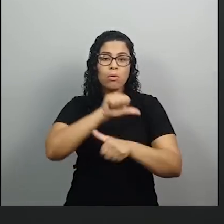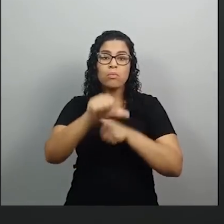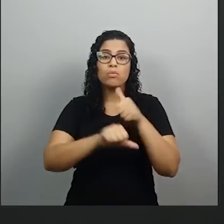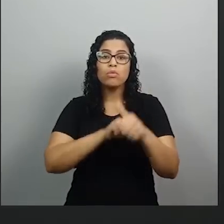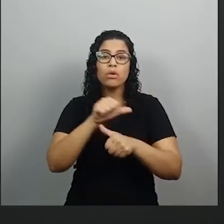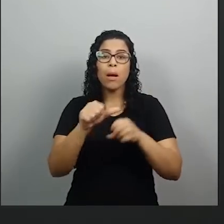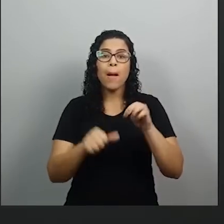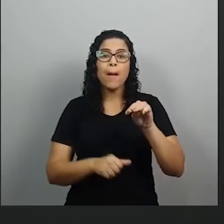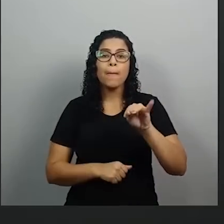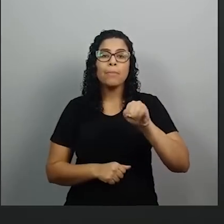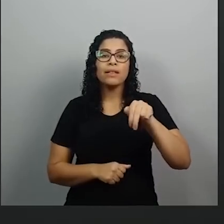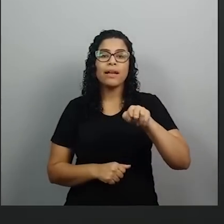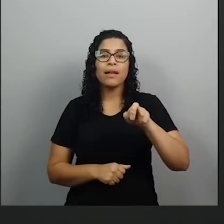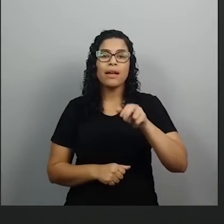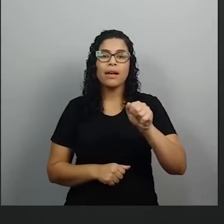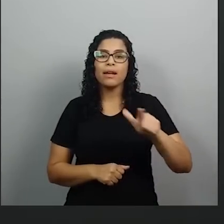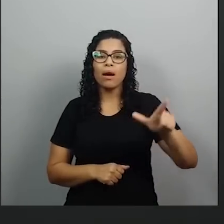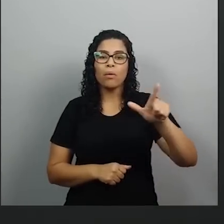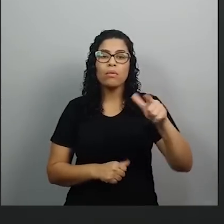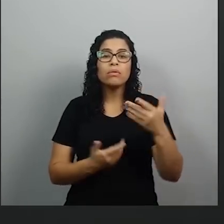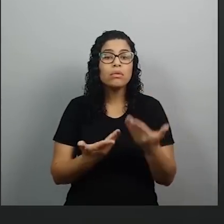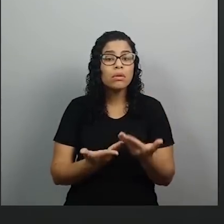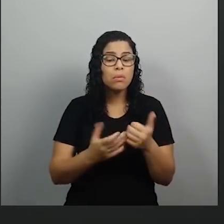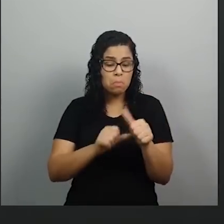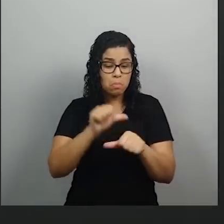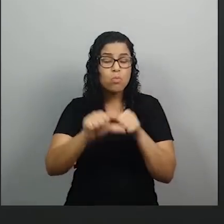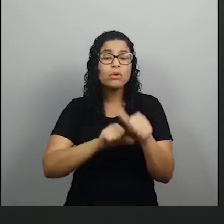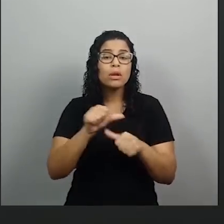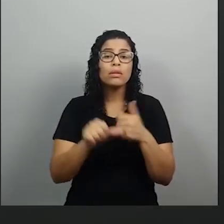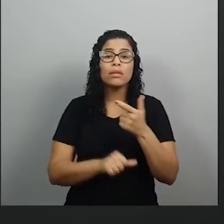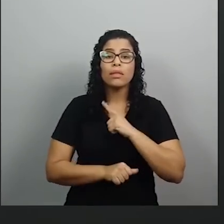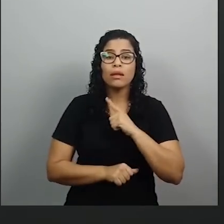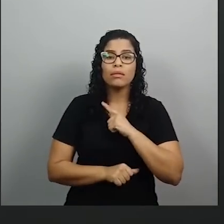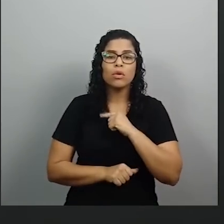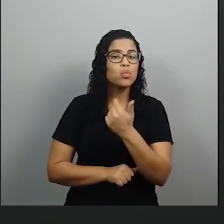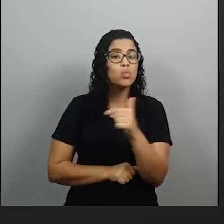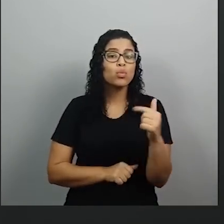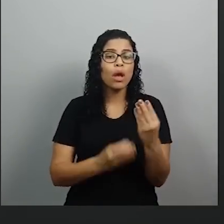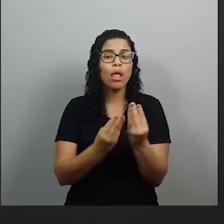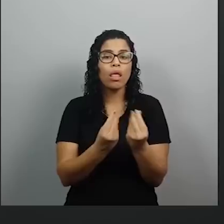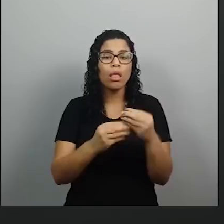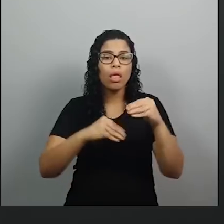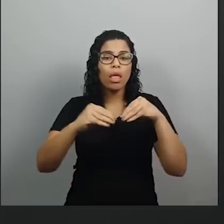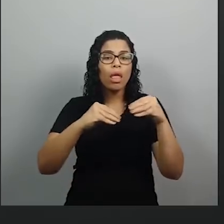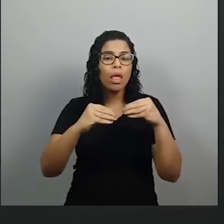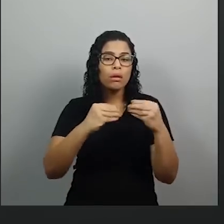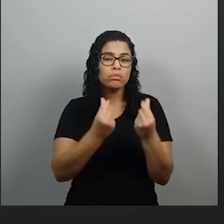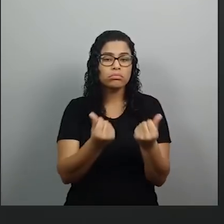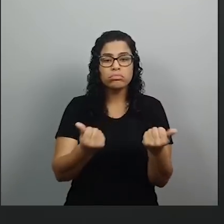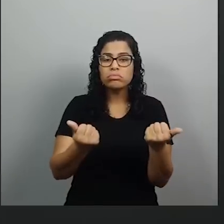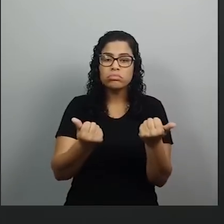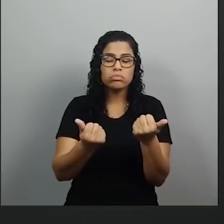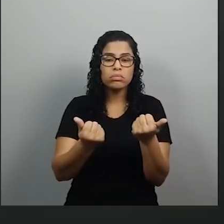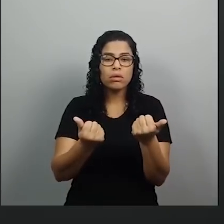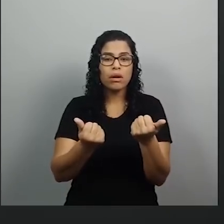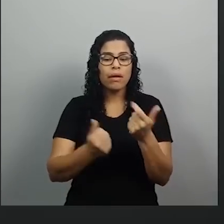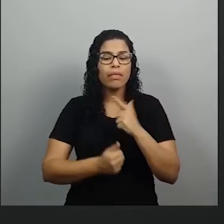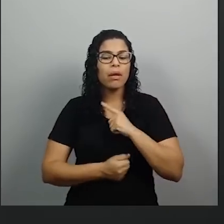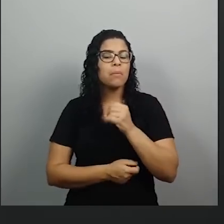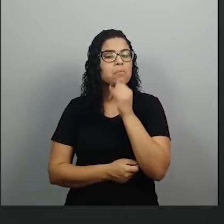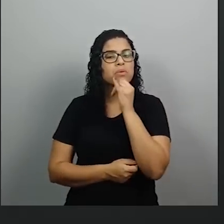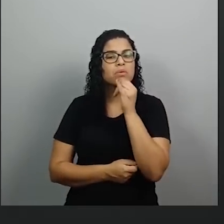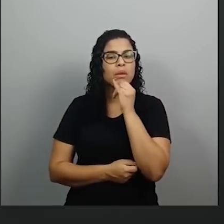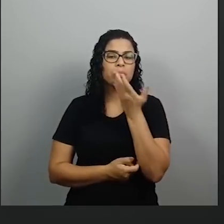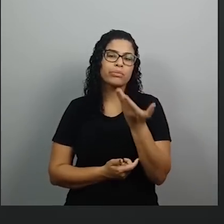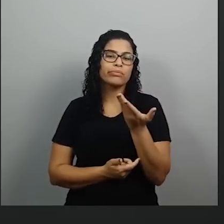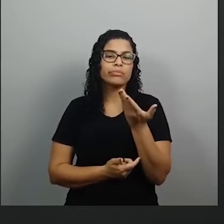minerais. Por minerais ele vai absorvendo. Essa transformação. Então não tem mais parte mole. Era no caso aqui,